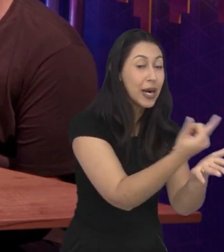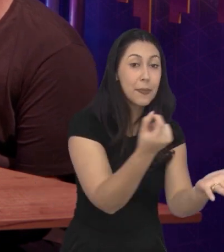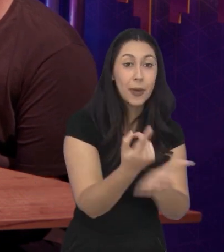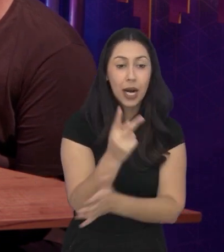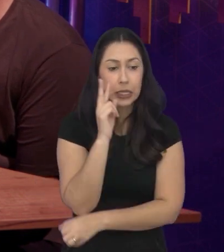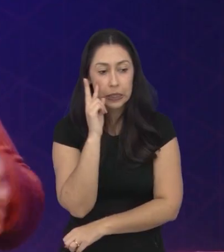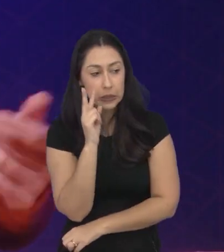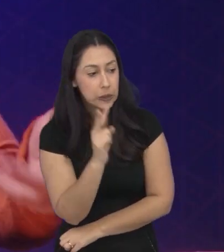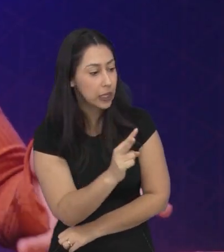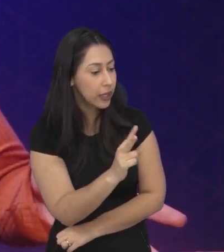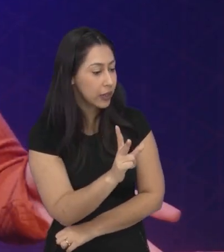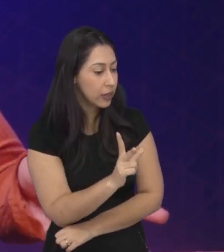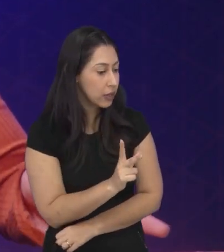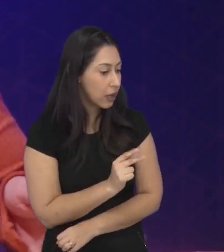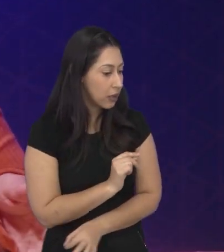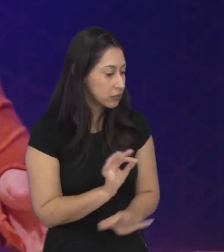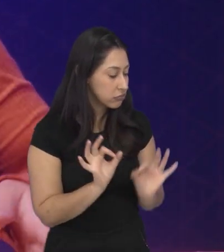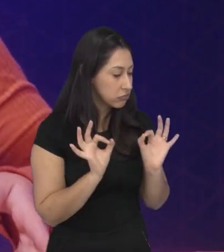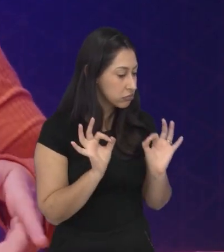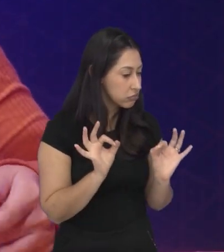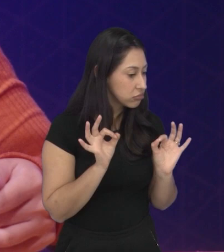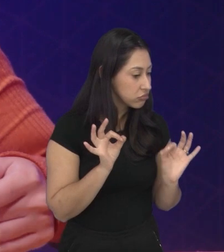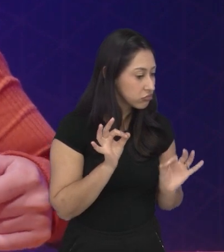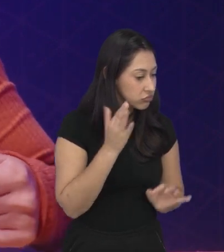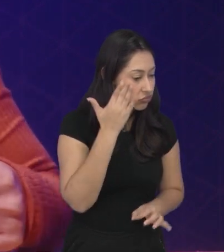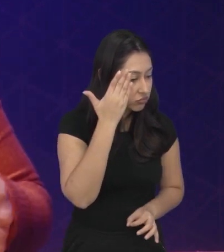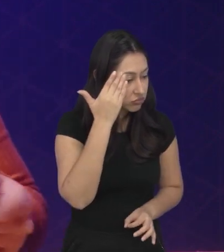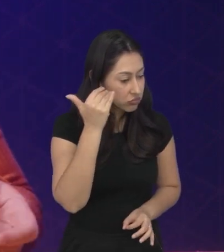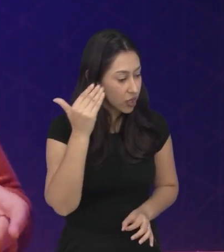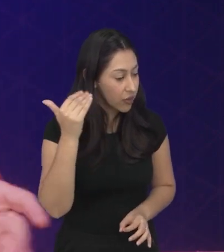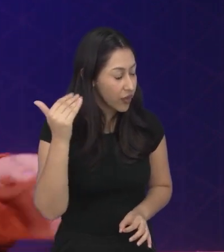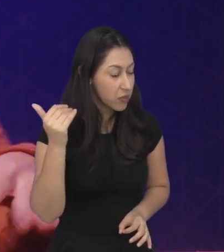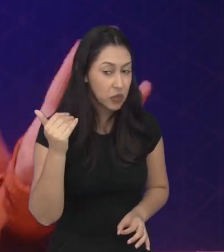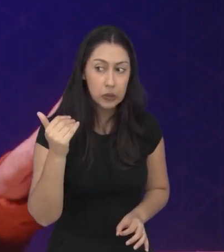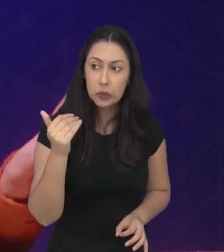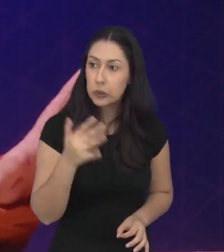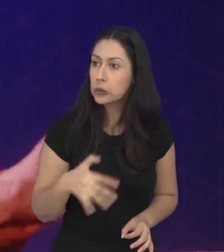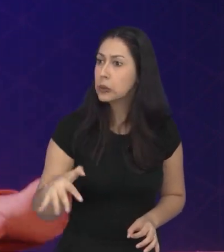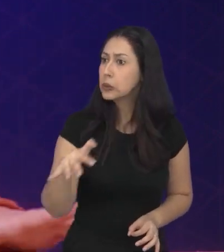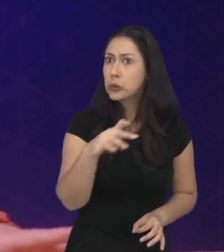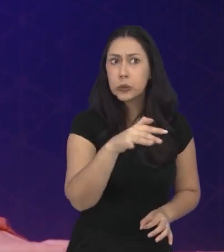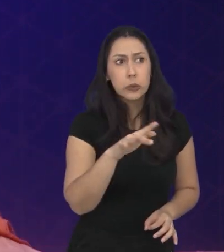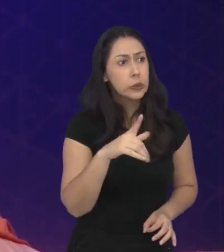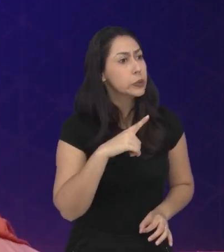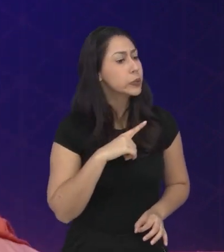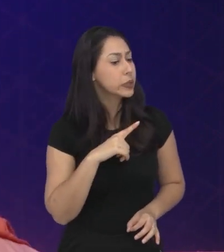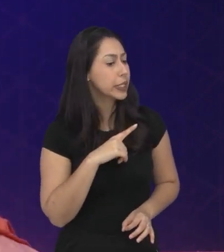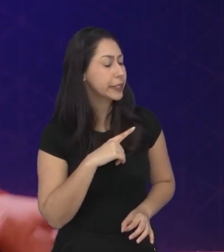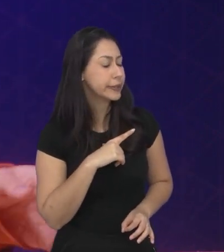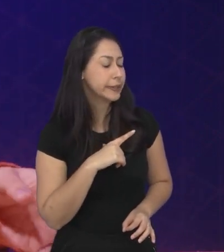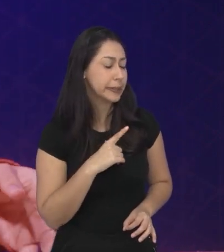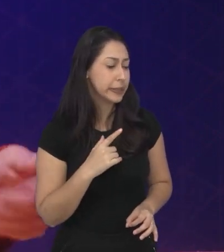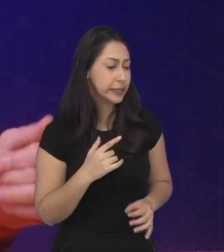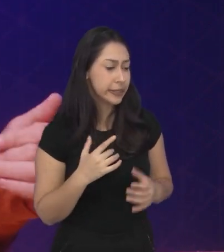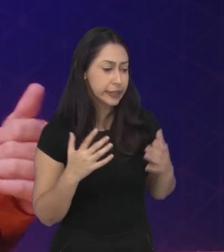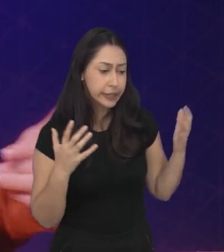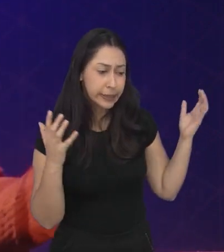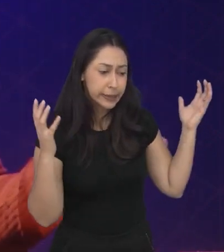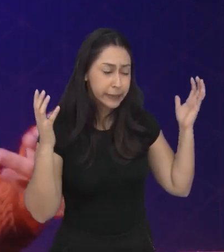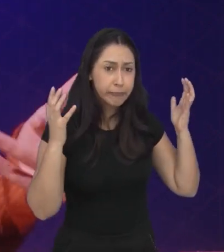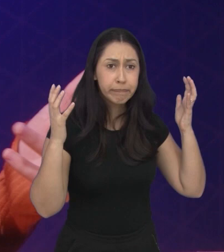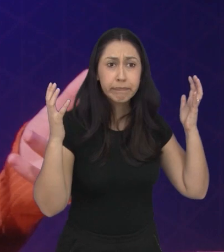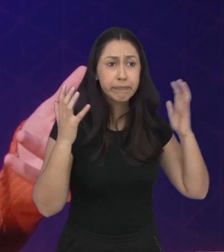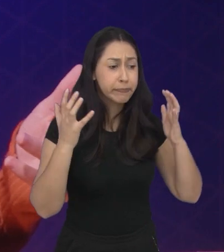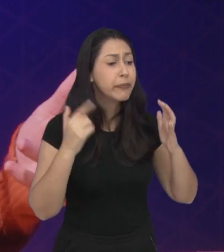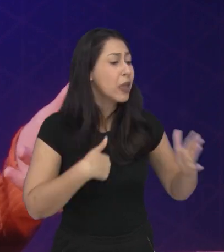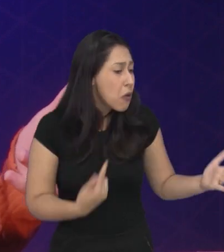aquele tênis, porque é o tênis do momento, é o tênis de tal jogador, ou enfim. E daí você fica...